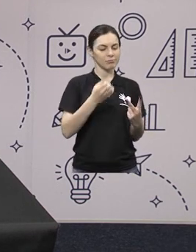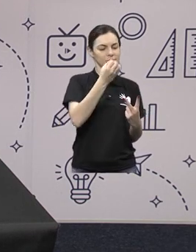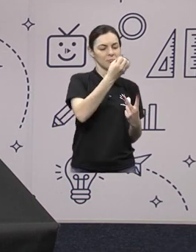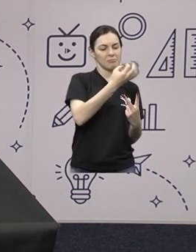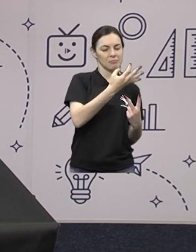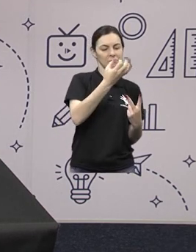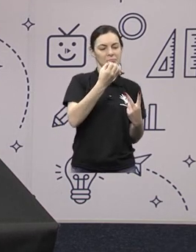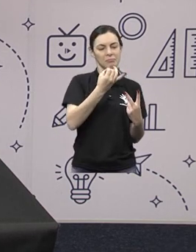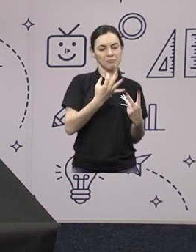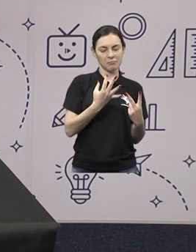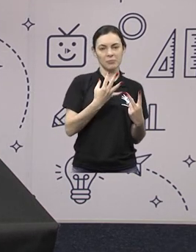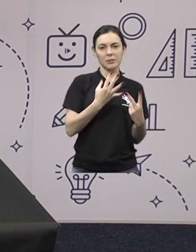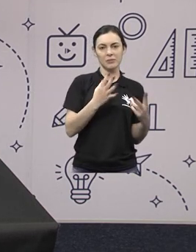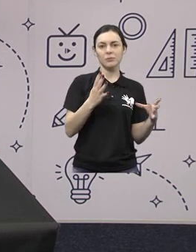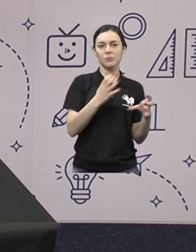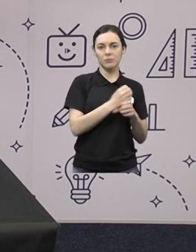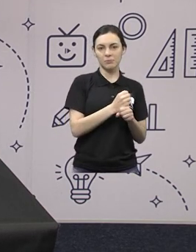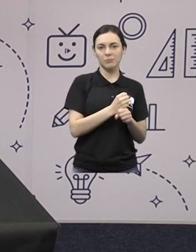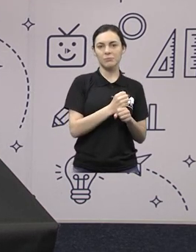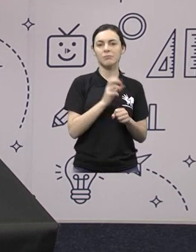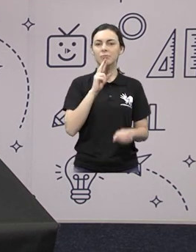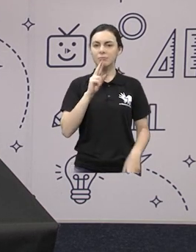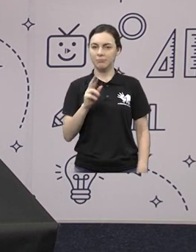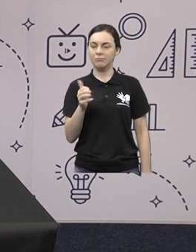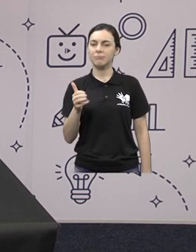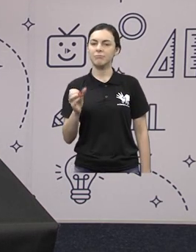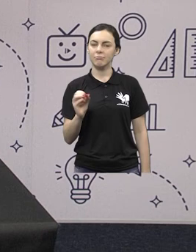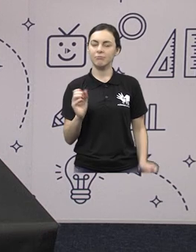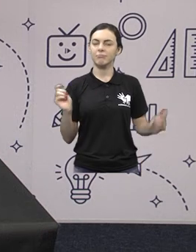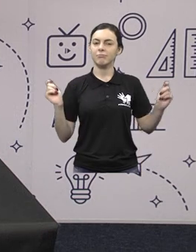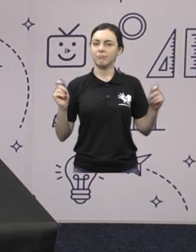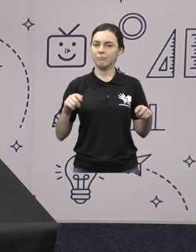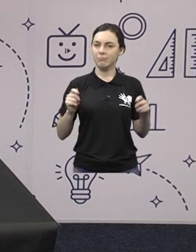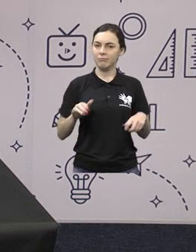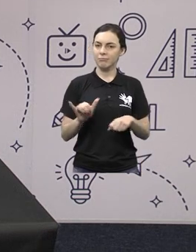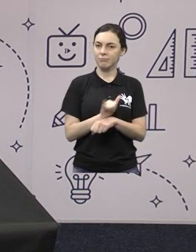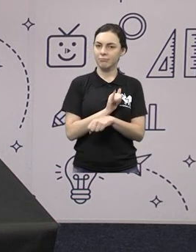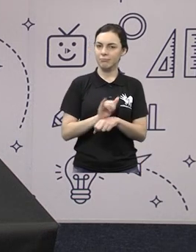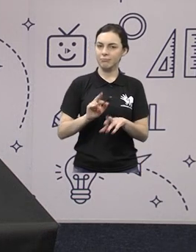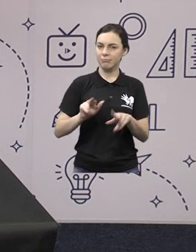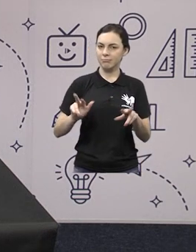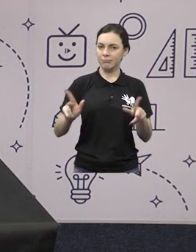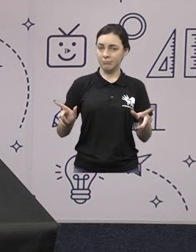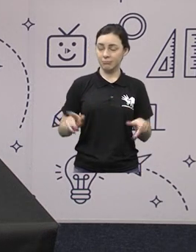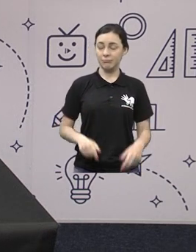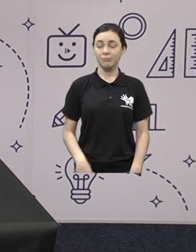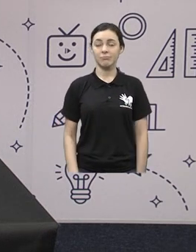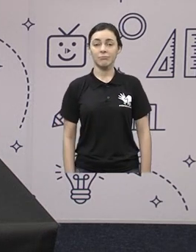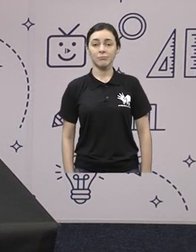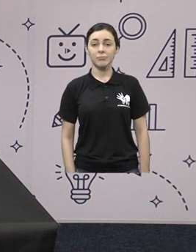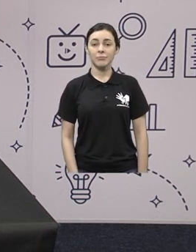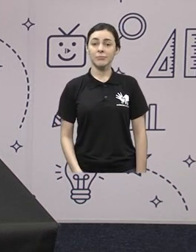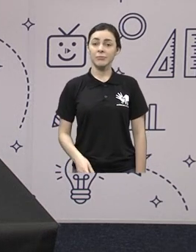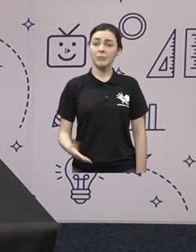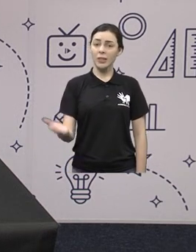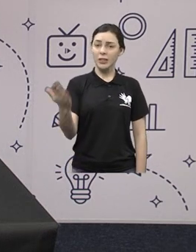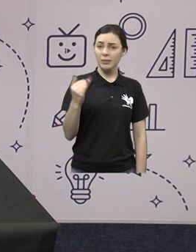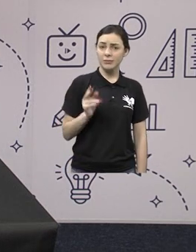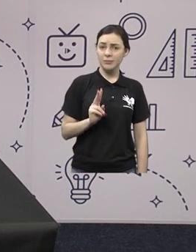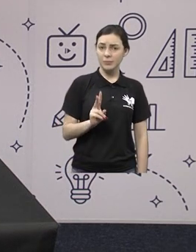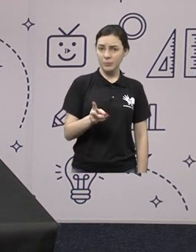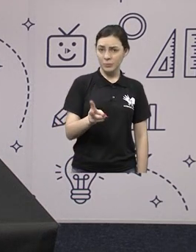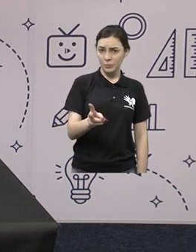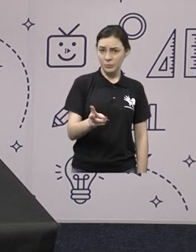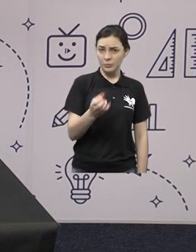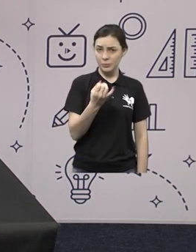juntar duas quantidades, dois números e totalizar 10, certo? Vamos continuar as nossas contagens,